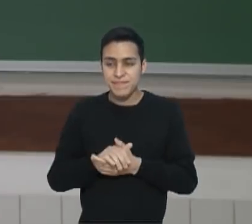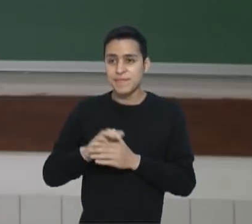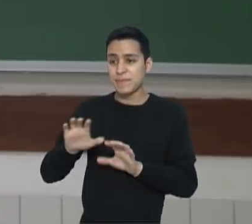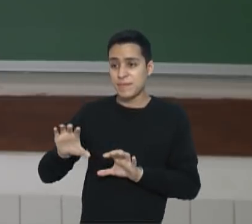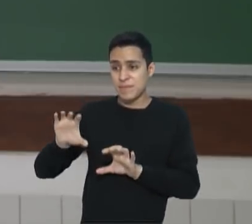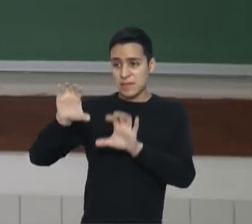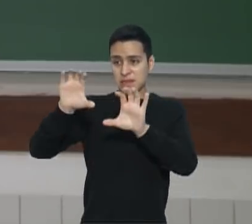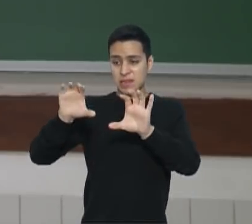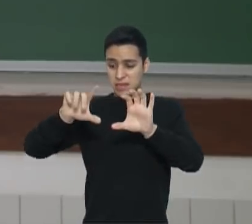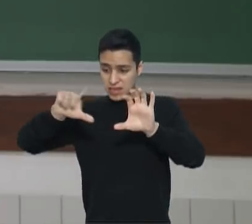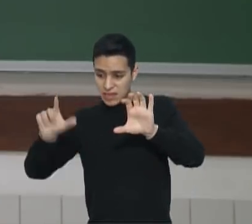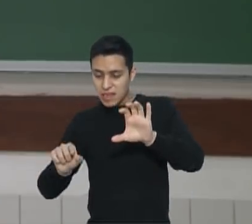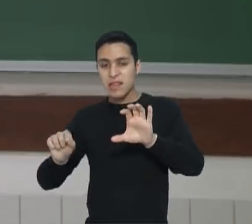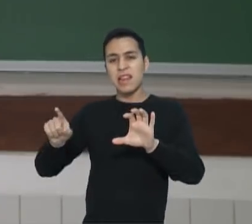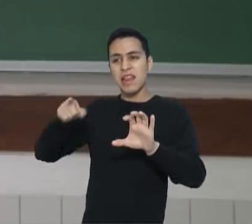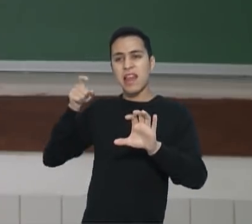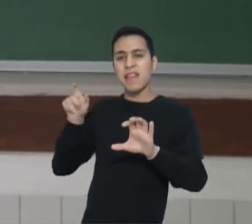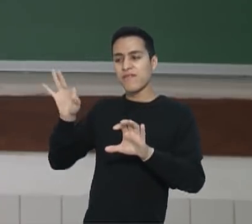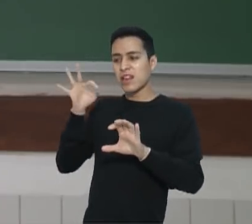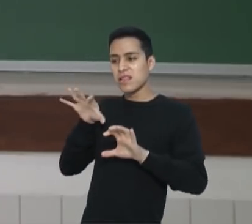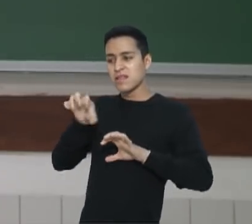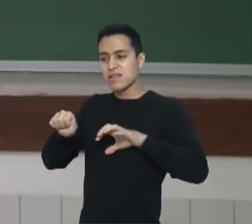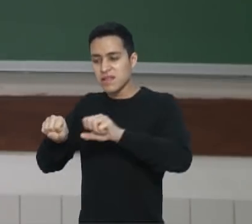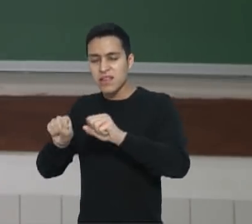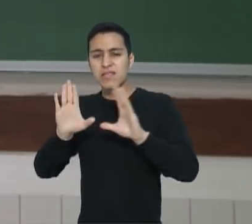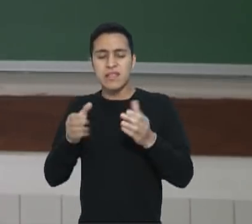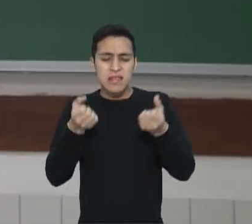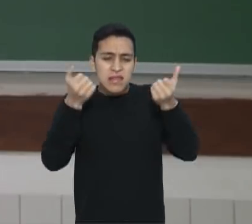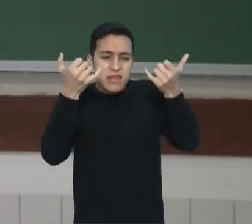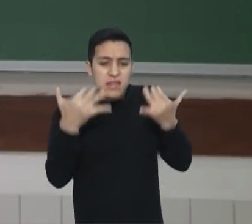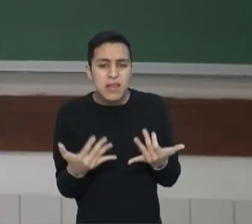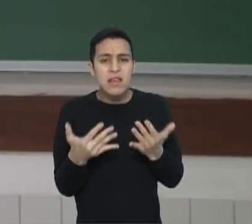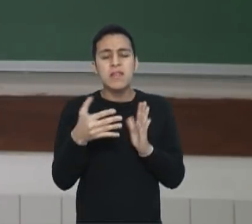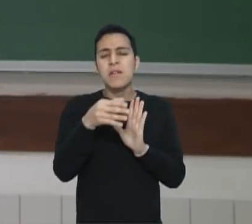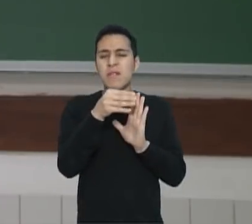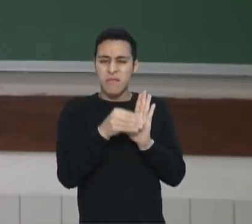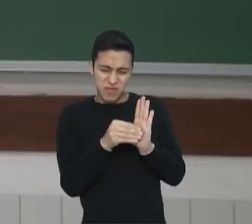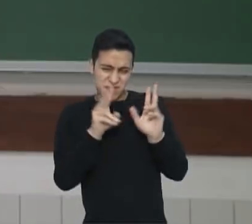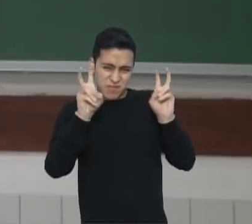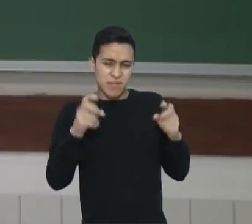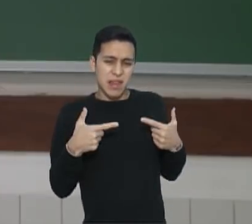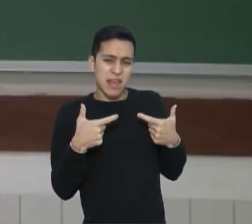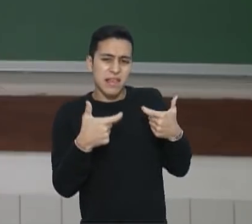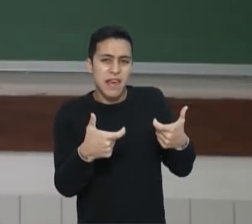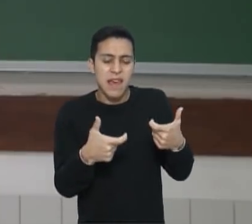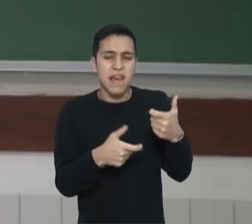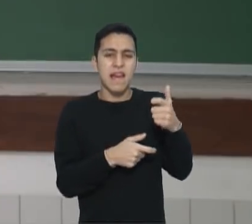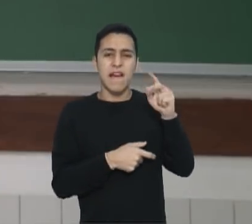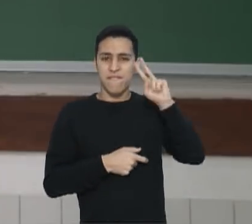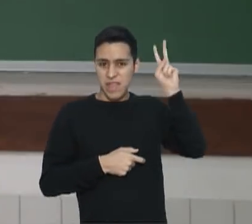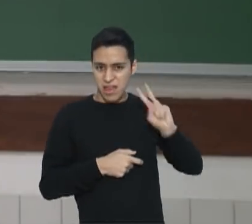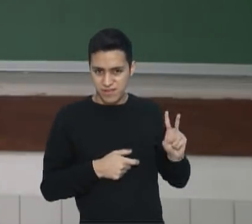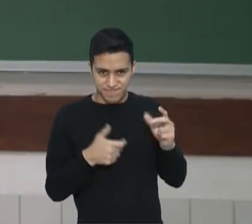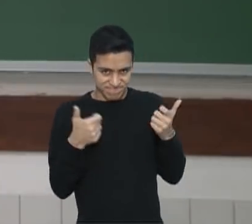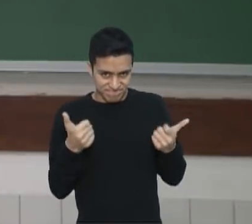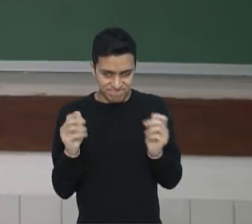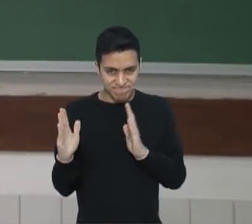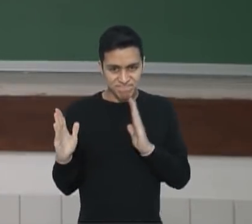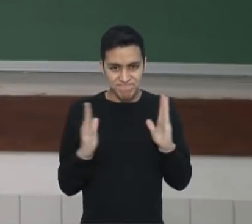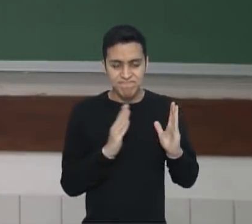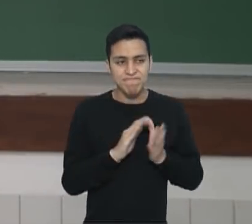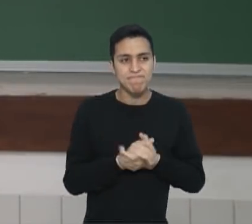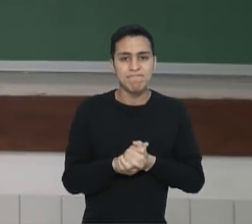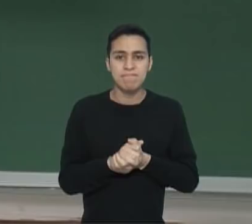de colonização francesa, da qual nós já tratamos quando falamos da Guerra do Vietnã. Antes de